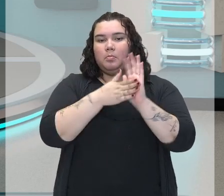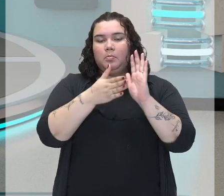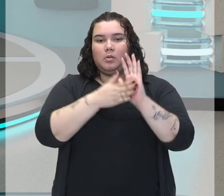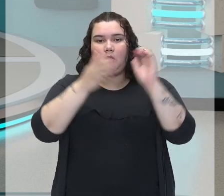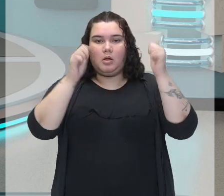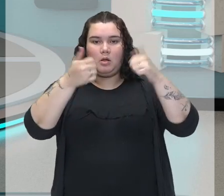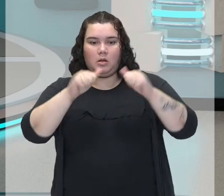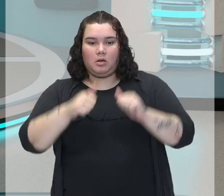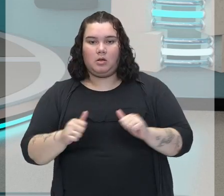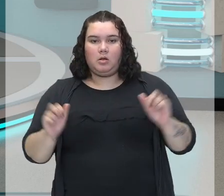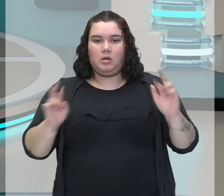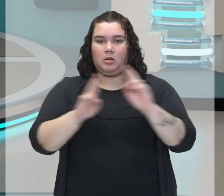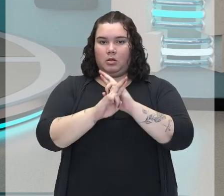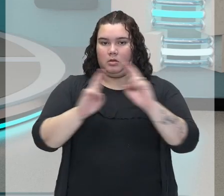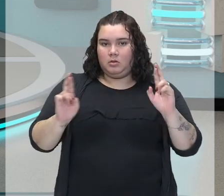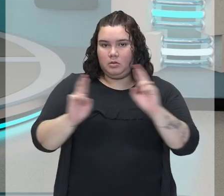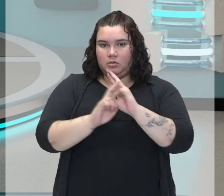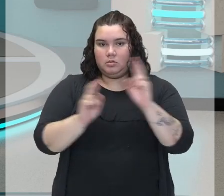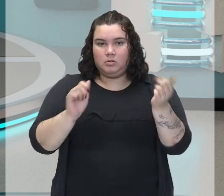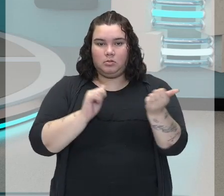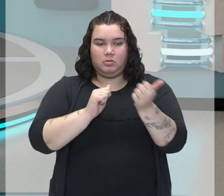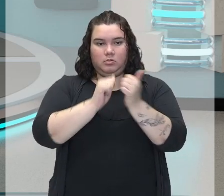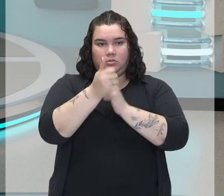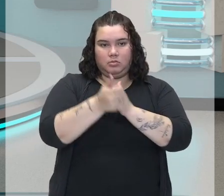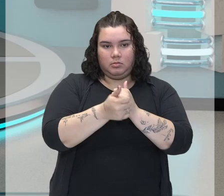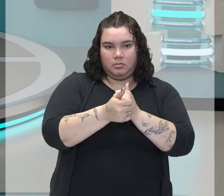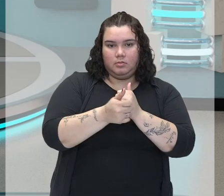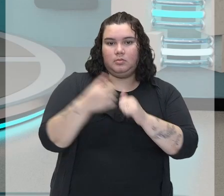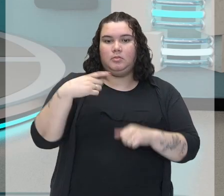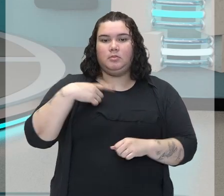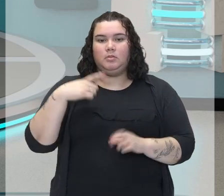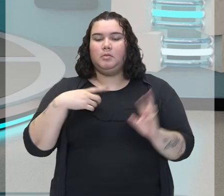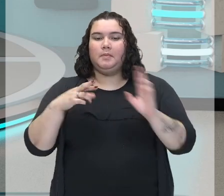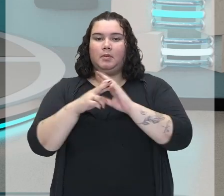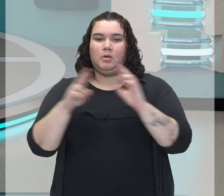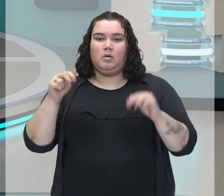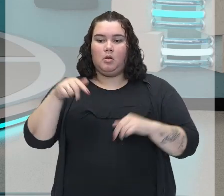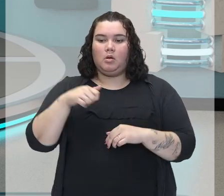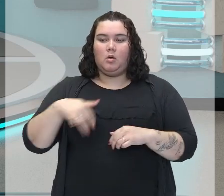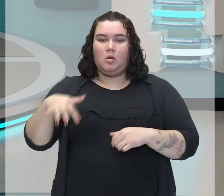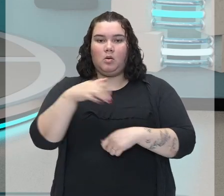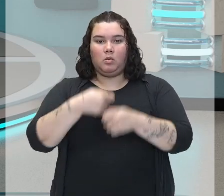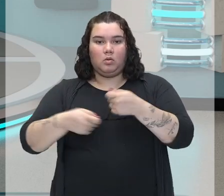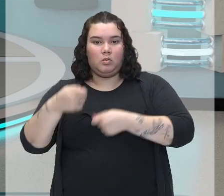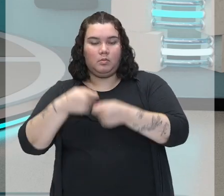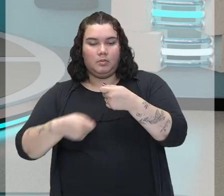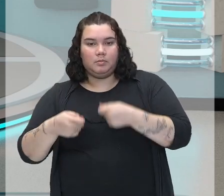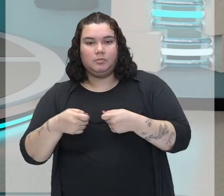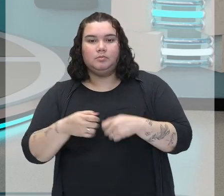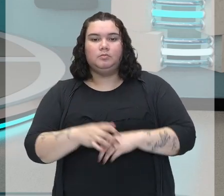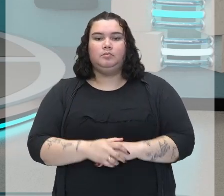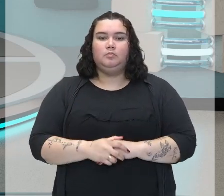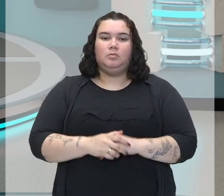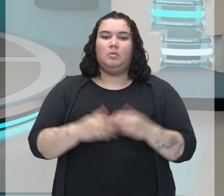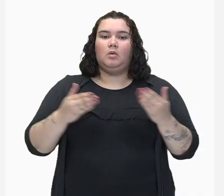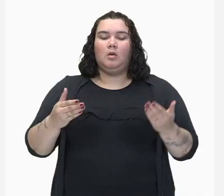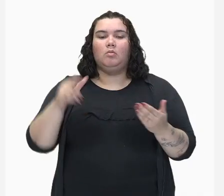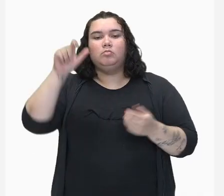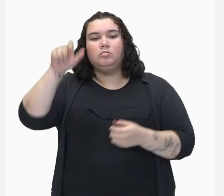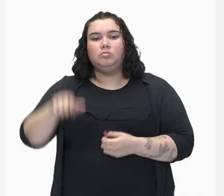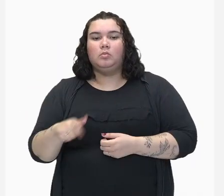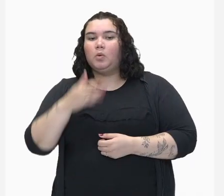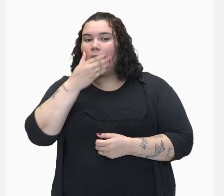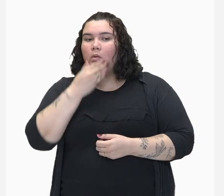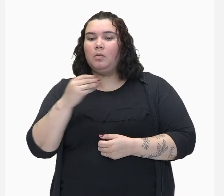analisar essa relação do esporte como um fator econômico. E um desses estudiosos foi o Pierre